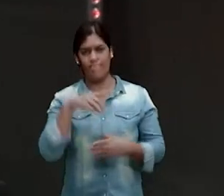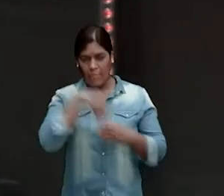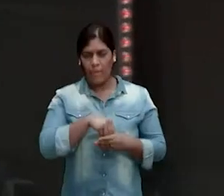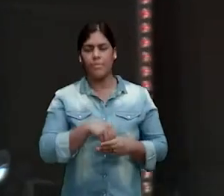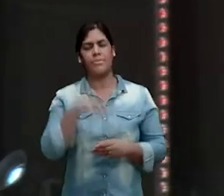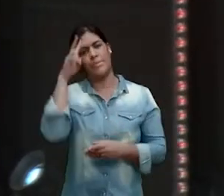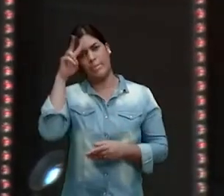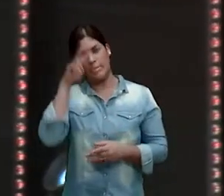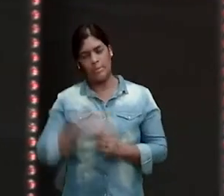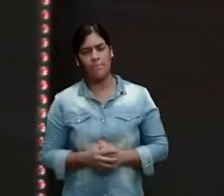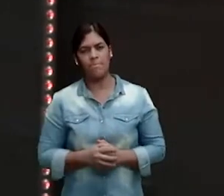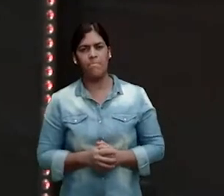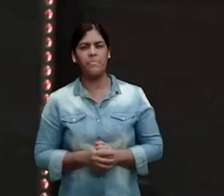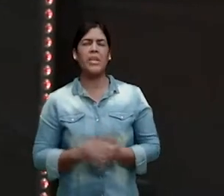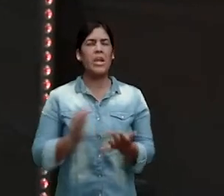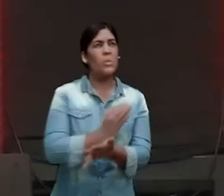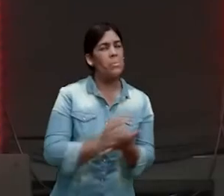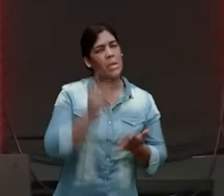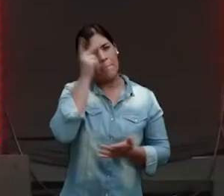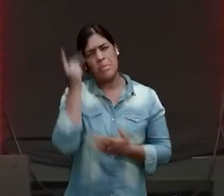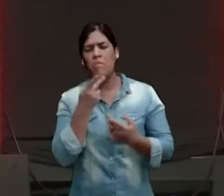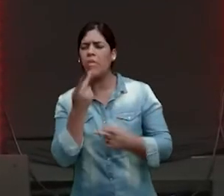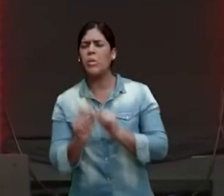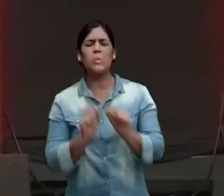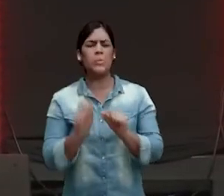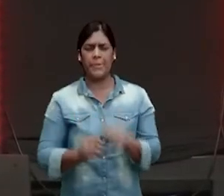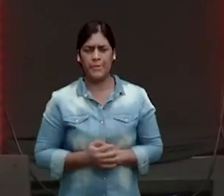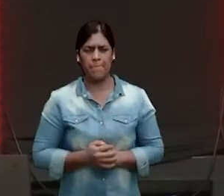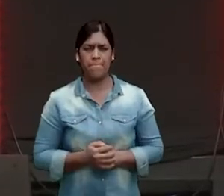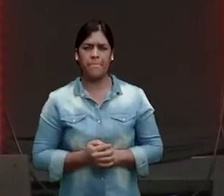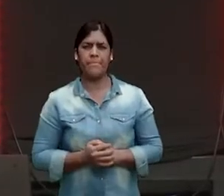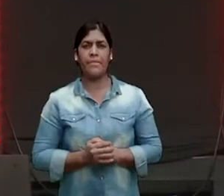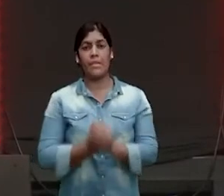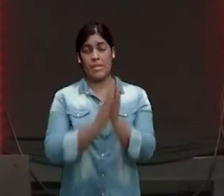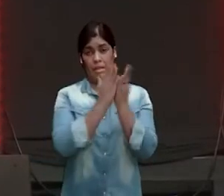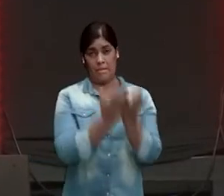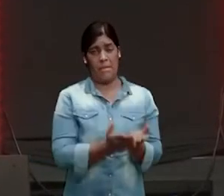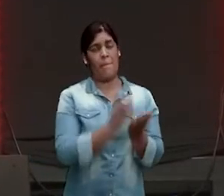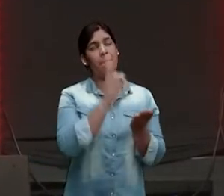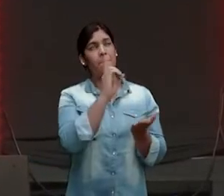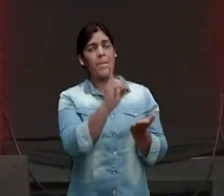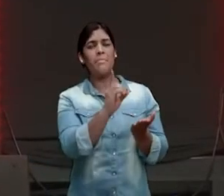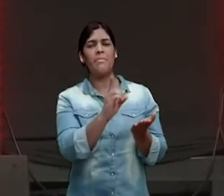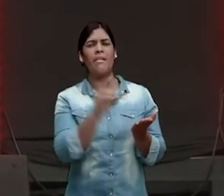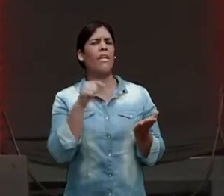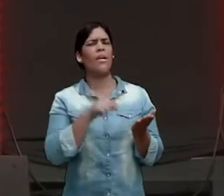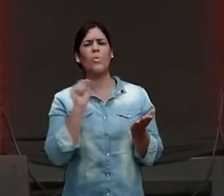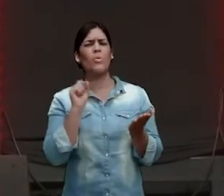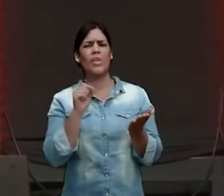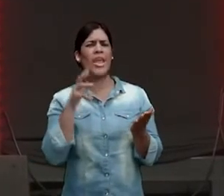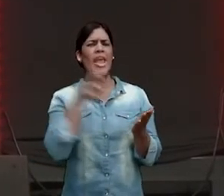e muitas pessoas dizem olha mas é a Bíblia Esse é o maior